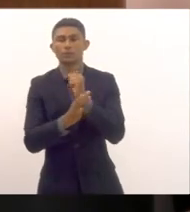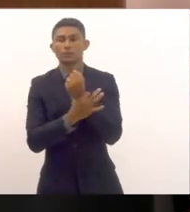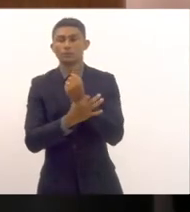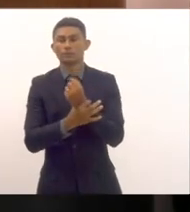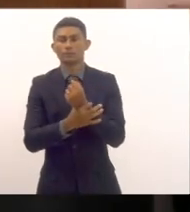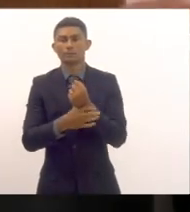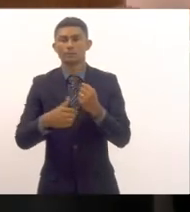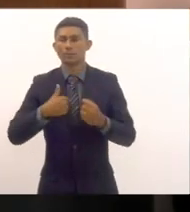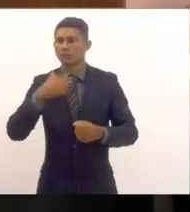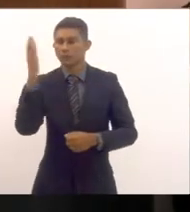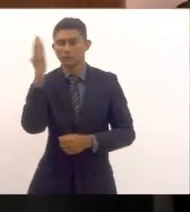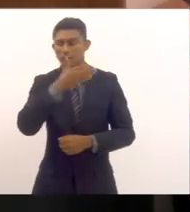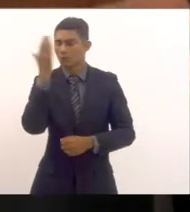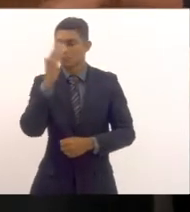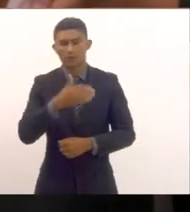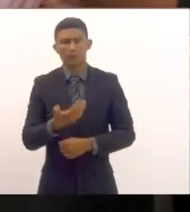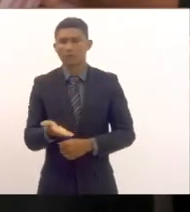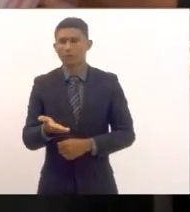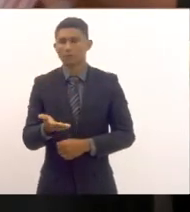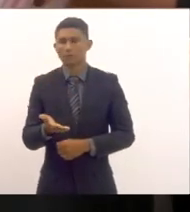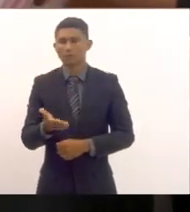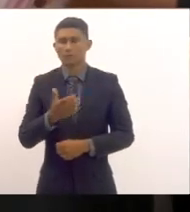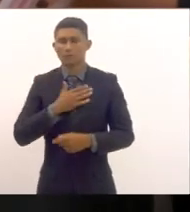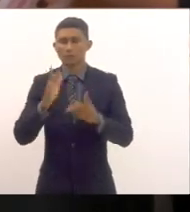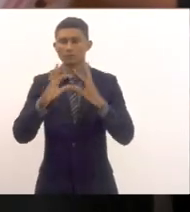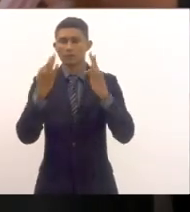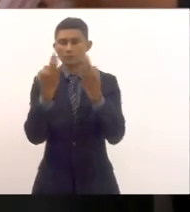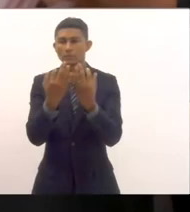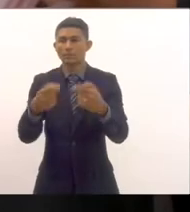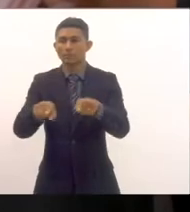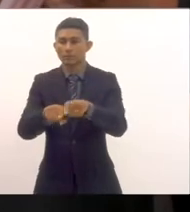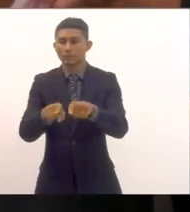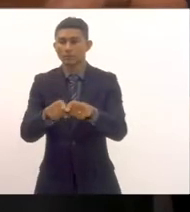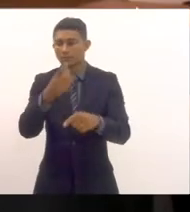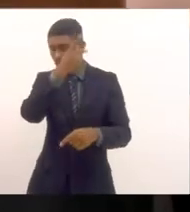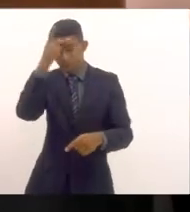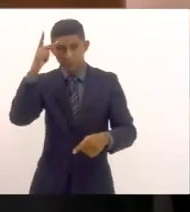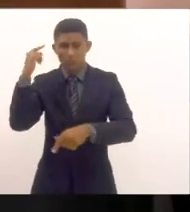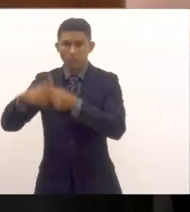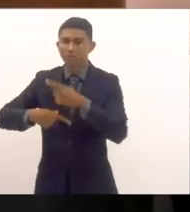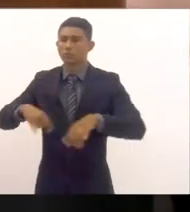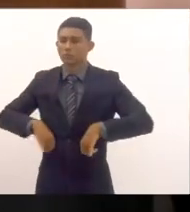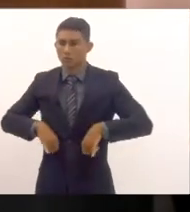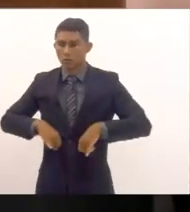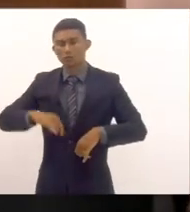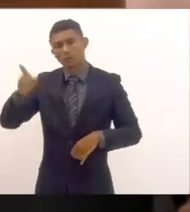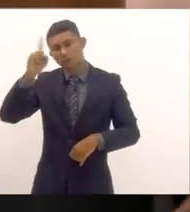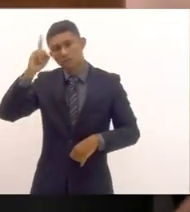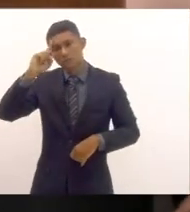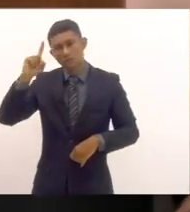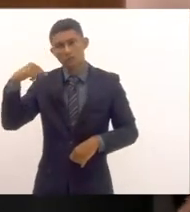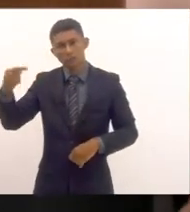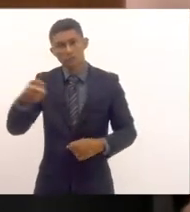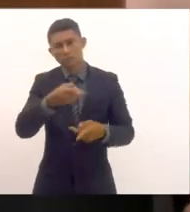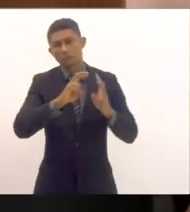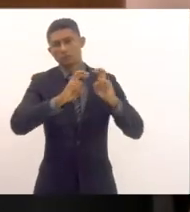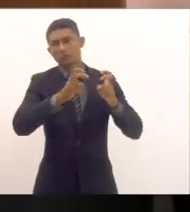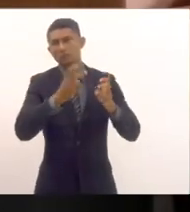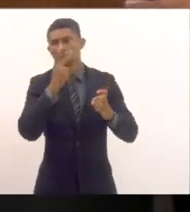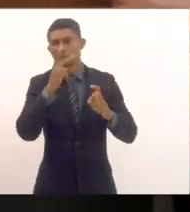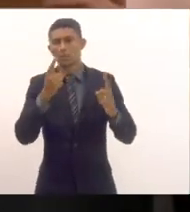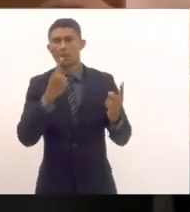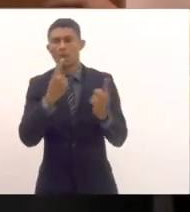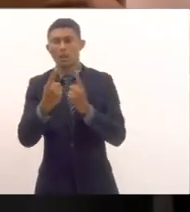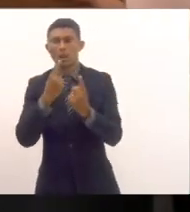eu não vejo a realidade a minha realidade afetar da minha família e dos vários trabalhadores que sofrem todo dia com o sistema Ferroviário sendo